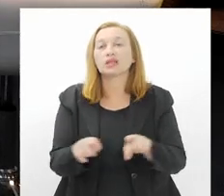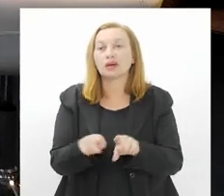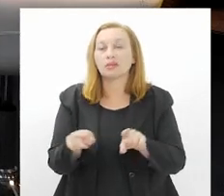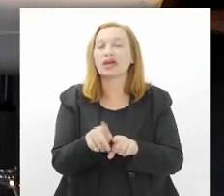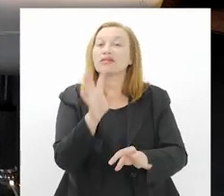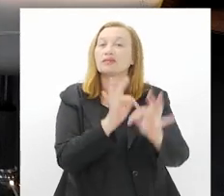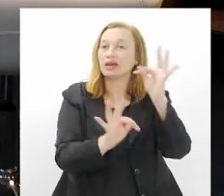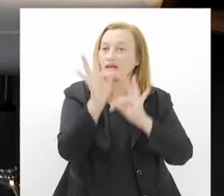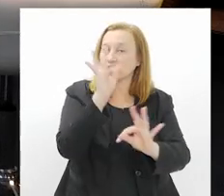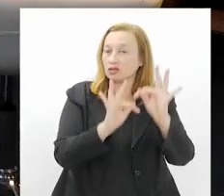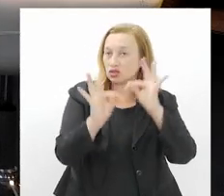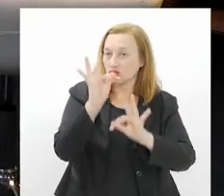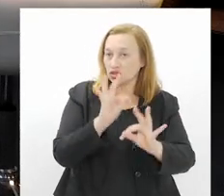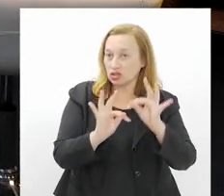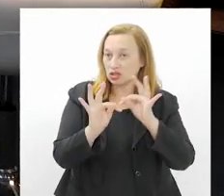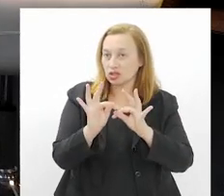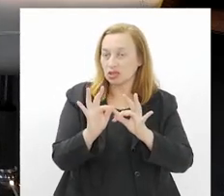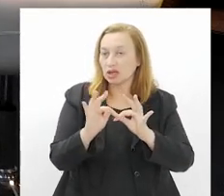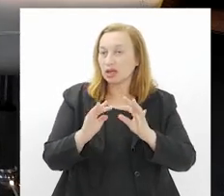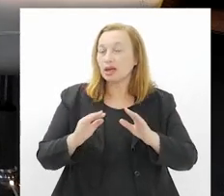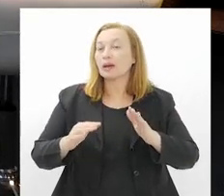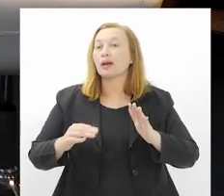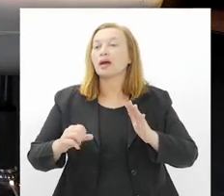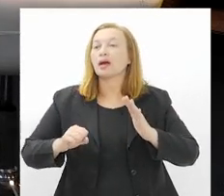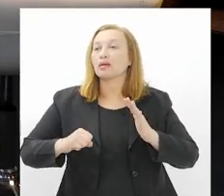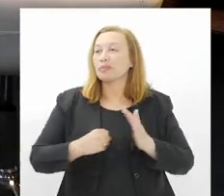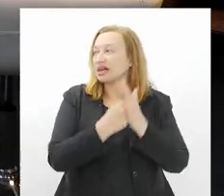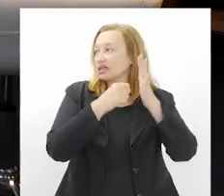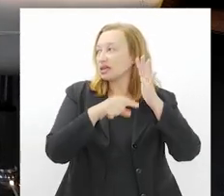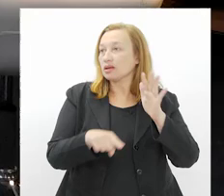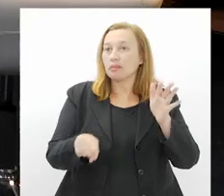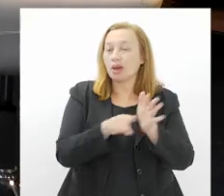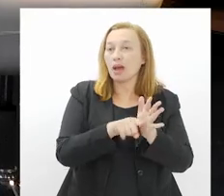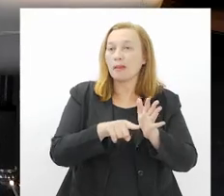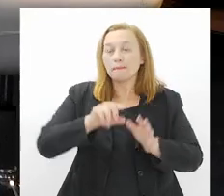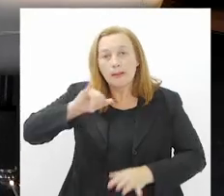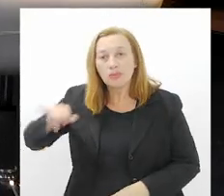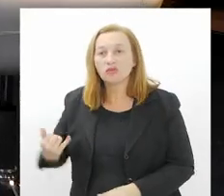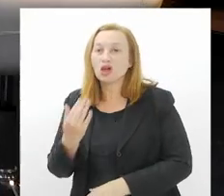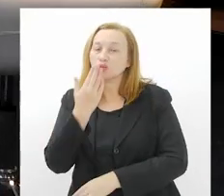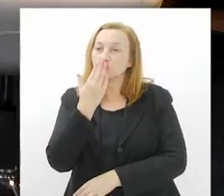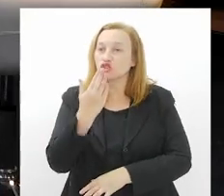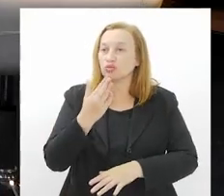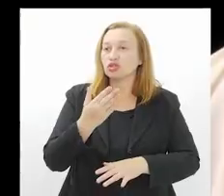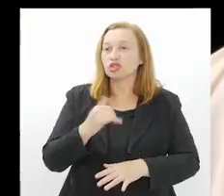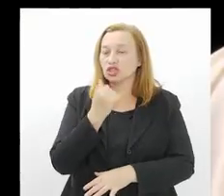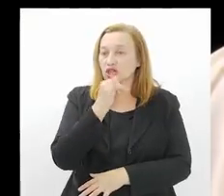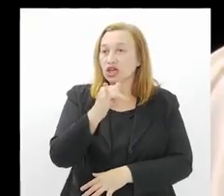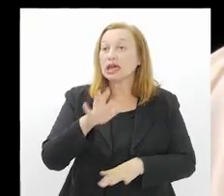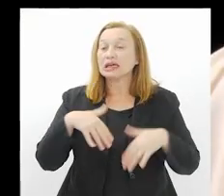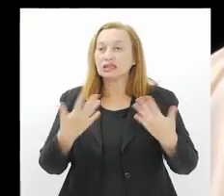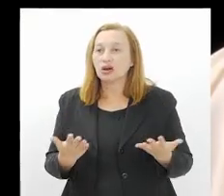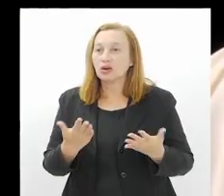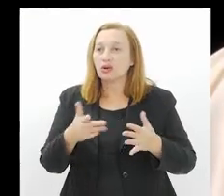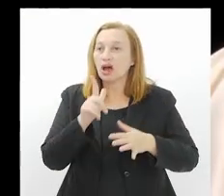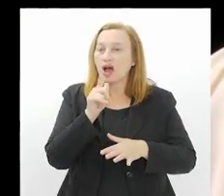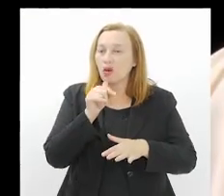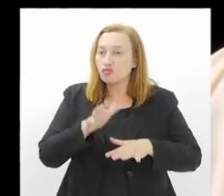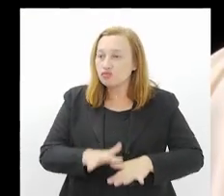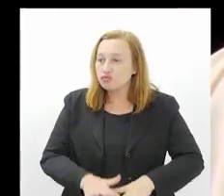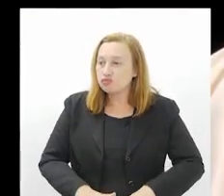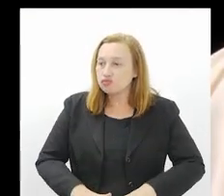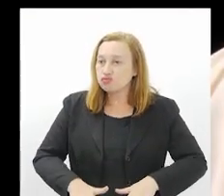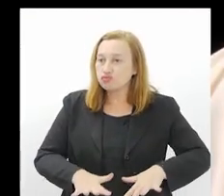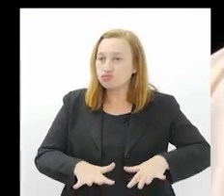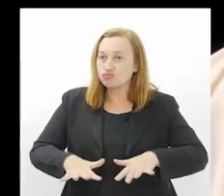sendo desenvolvidas tecnologias cada vez menos impactantes, né, para aproveitar esse tipo de energia. Então, a onda,